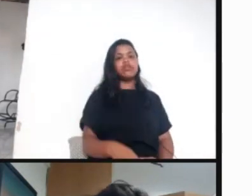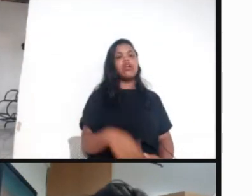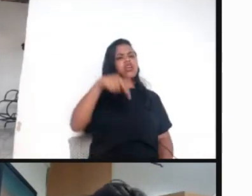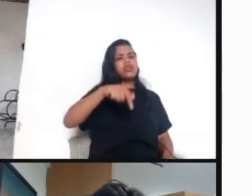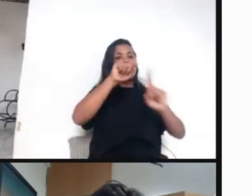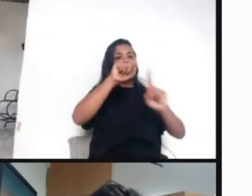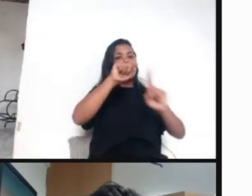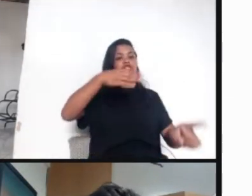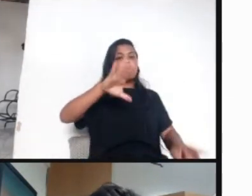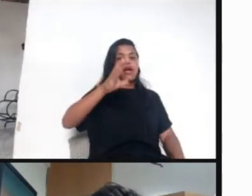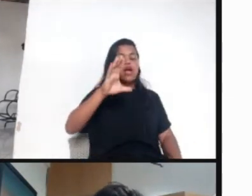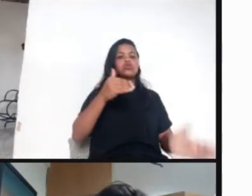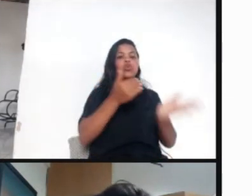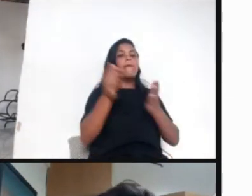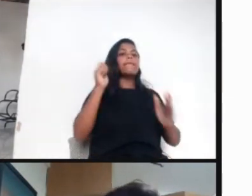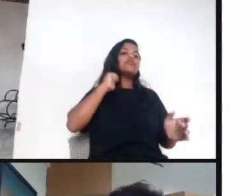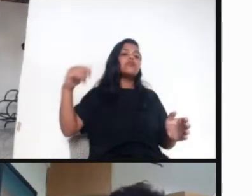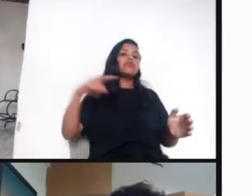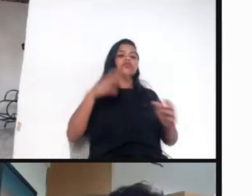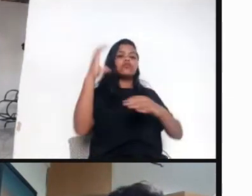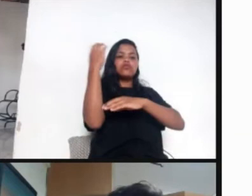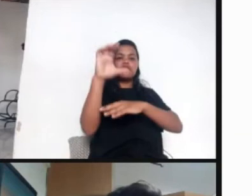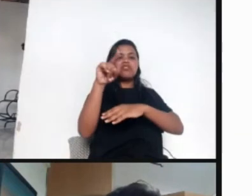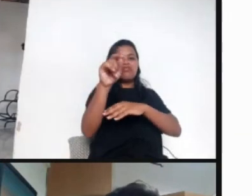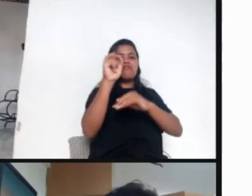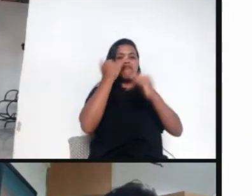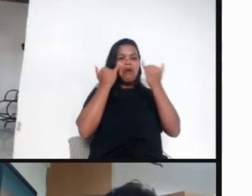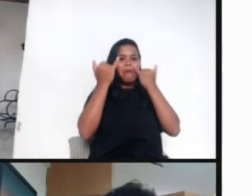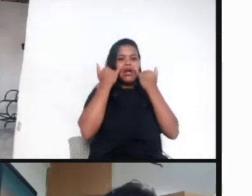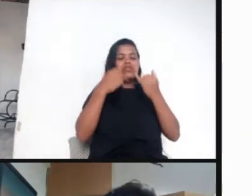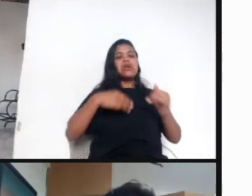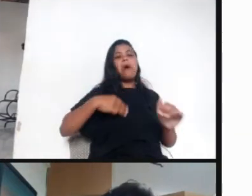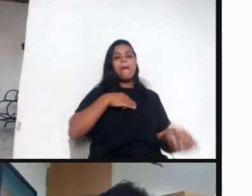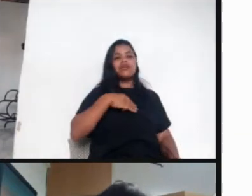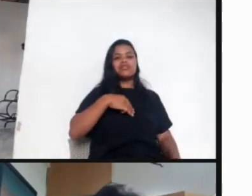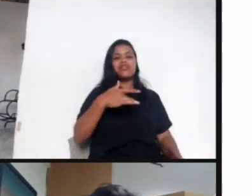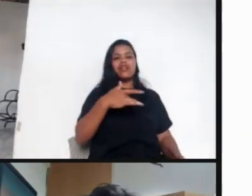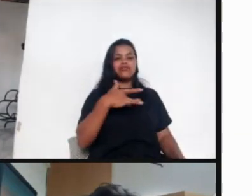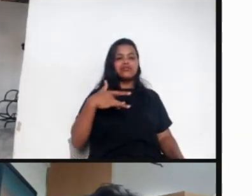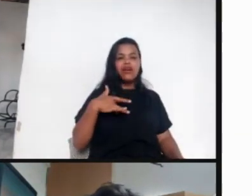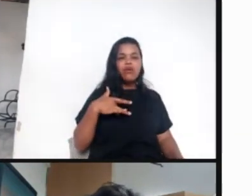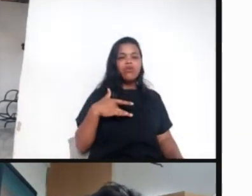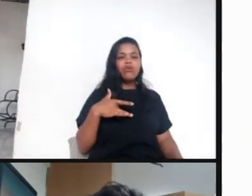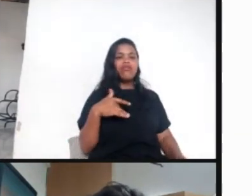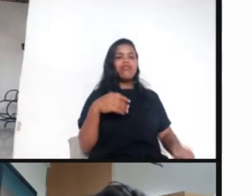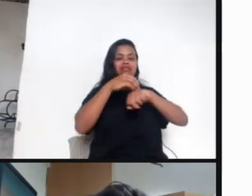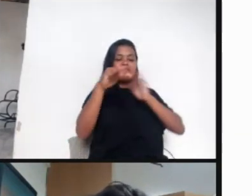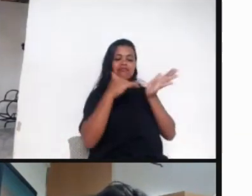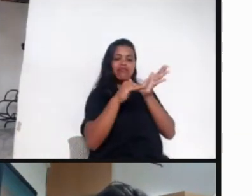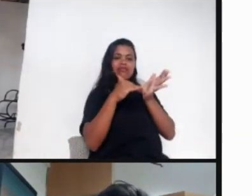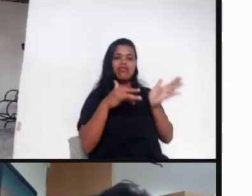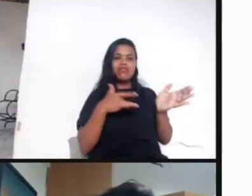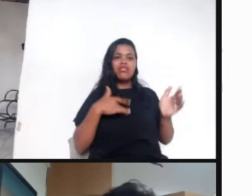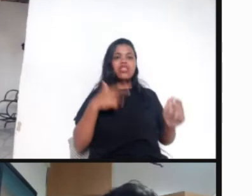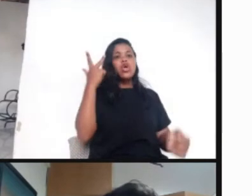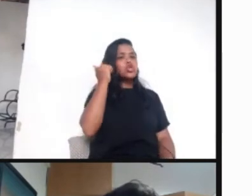já foi publicada uma portaria dizendo que o Ministério da Saúde balizando, normatizando a utilização da